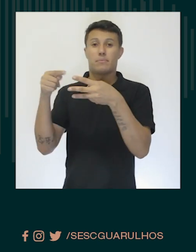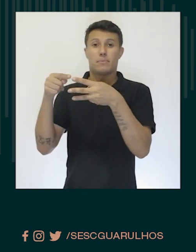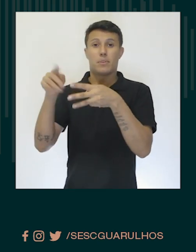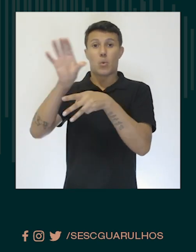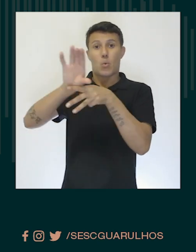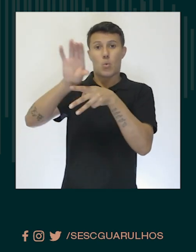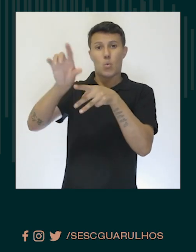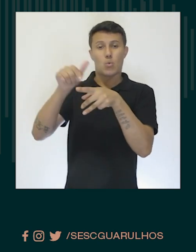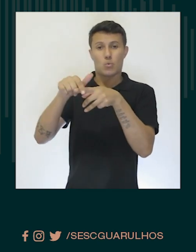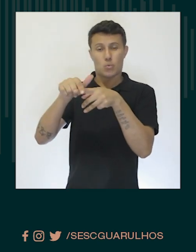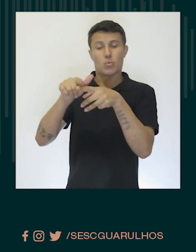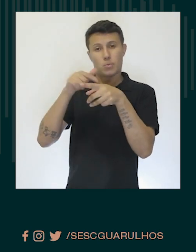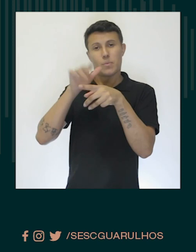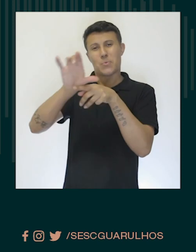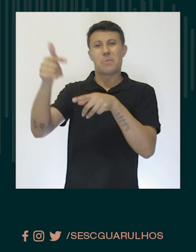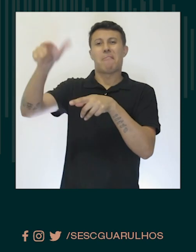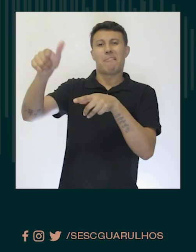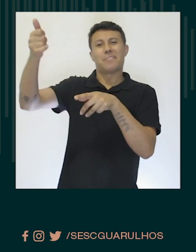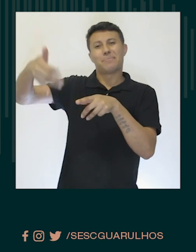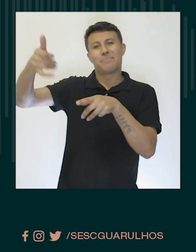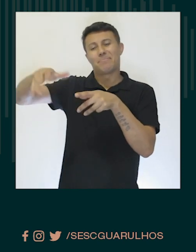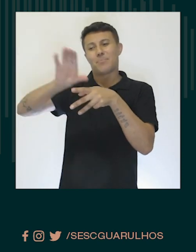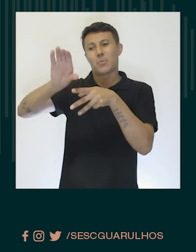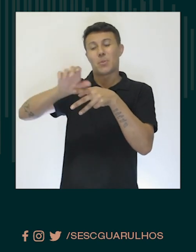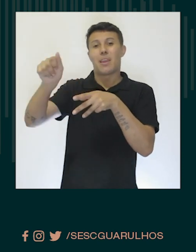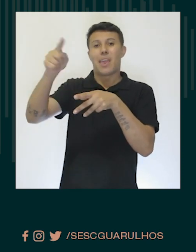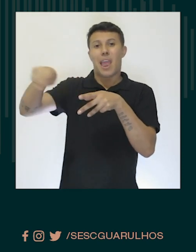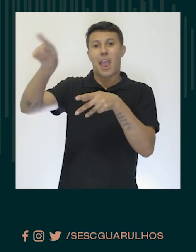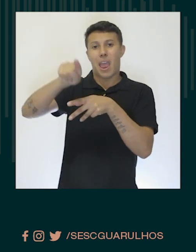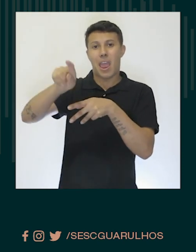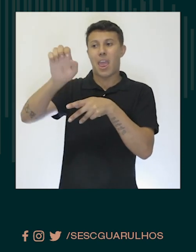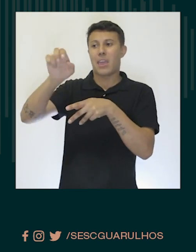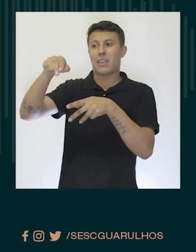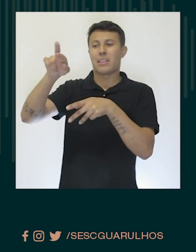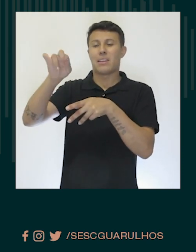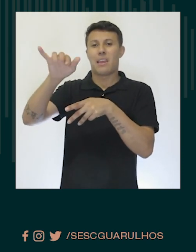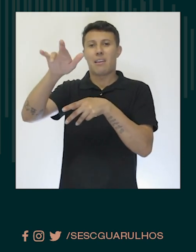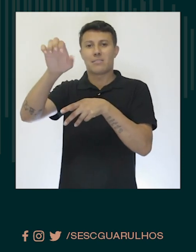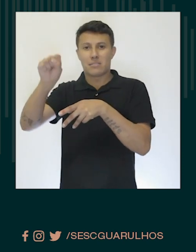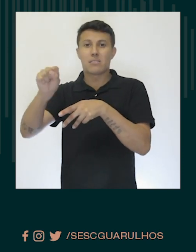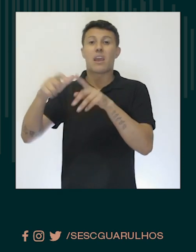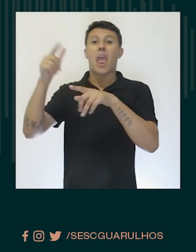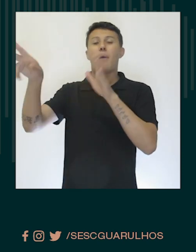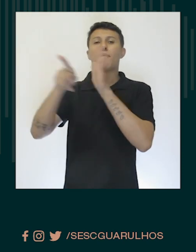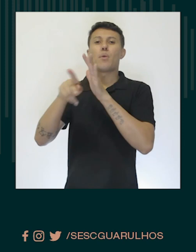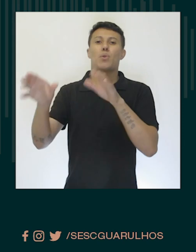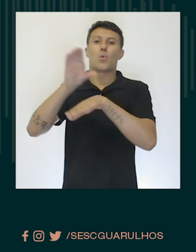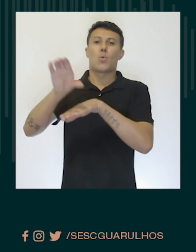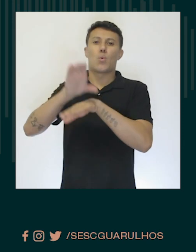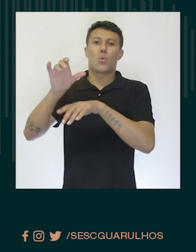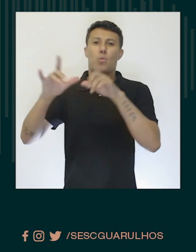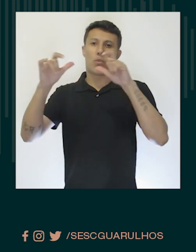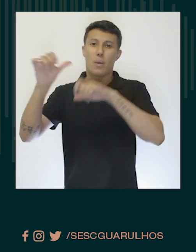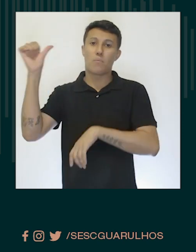aqui, que é @ Entreolhar-se, que é o nome do meu curso de fotografia voltado a mulheres negras. E lá